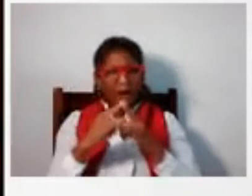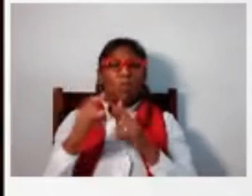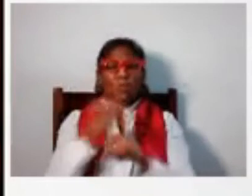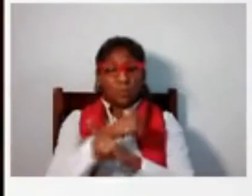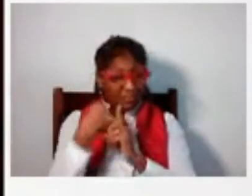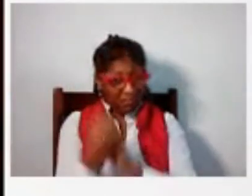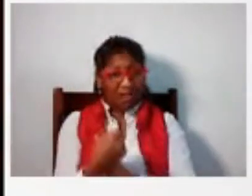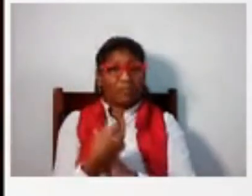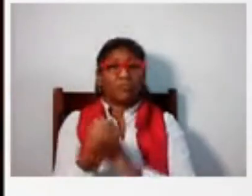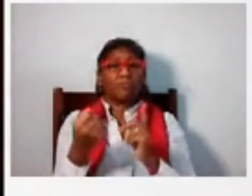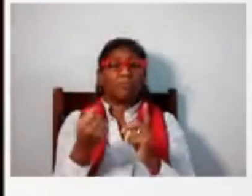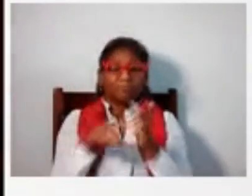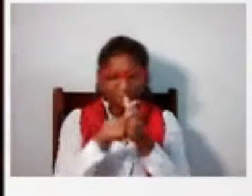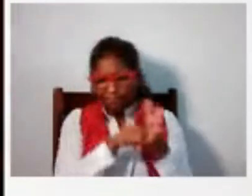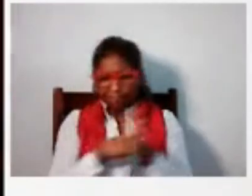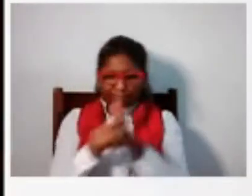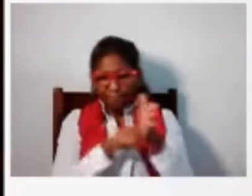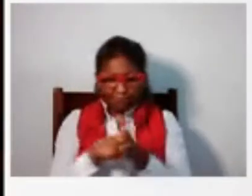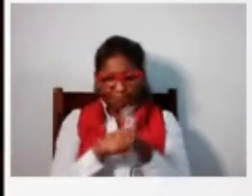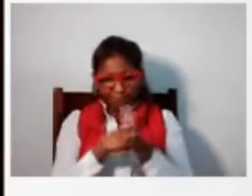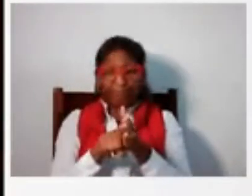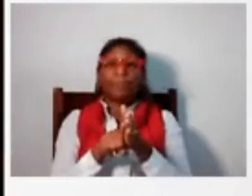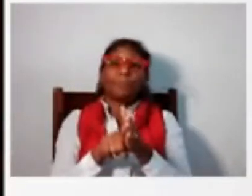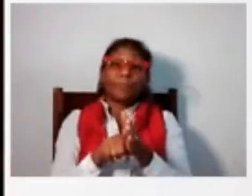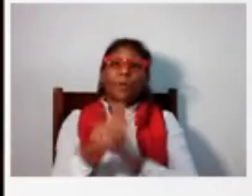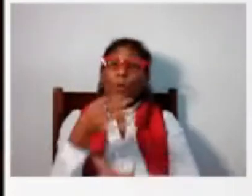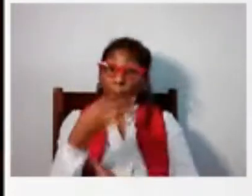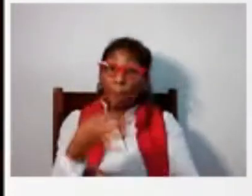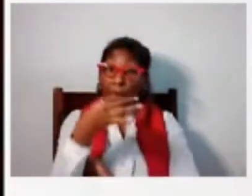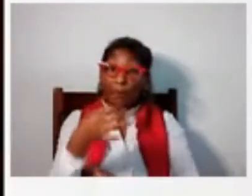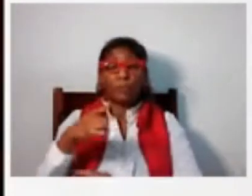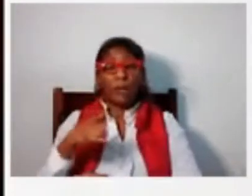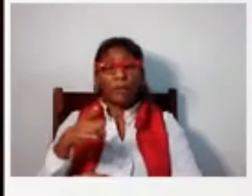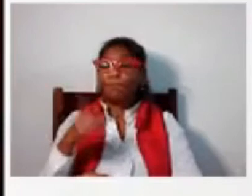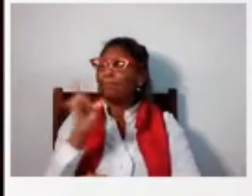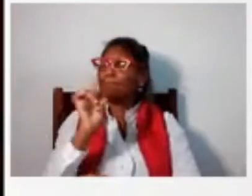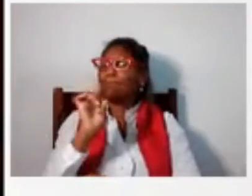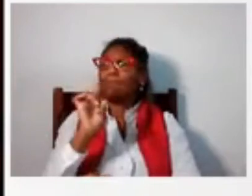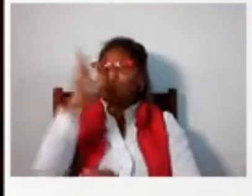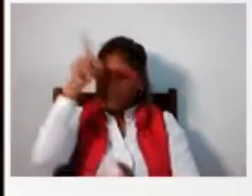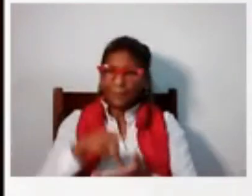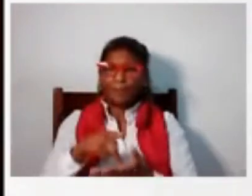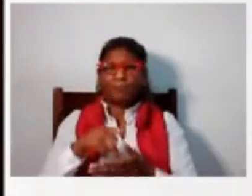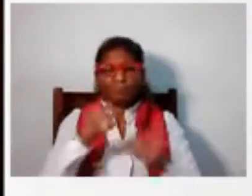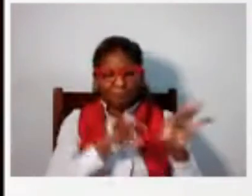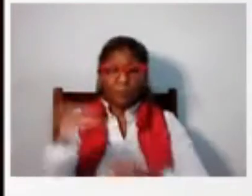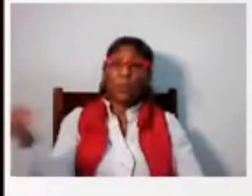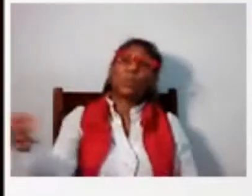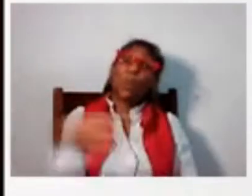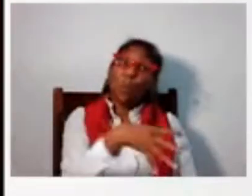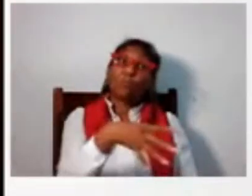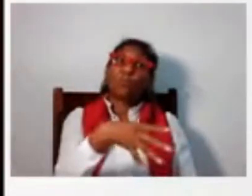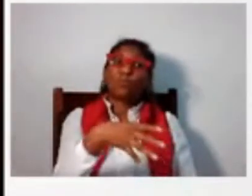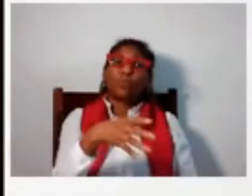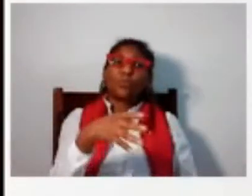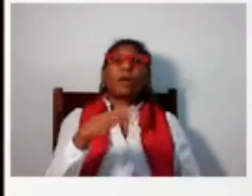sociedade, que tiveram a oportunidade de sugerir e criticar para implantarmos o modelo. Como ele é inovador, eu sempre disse, ele estará sujeito